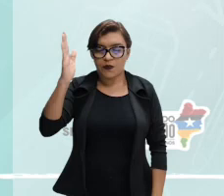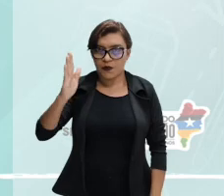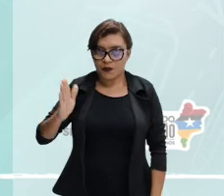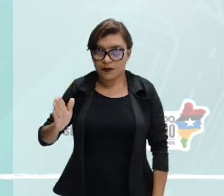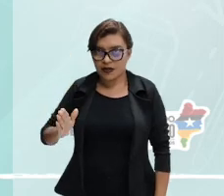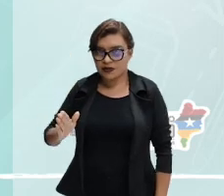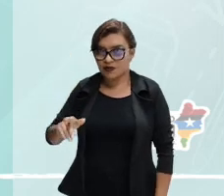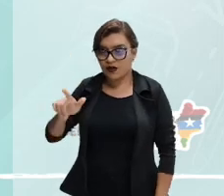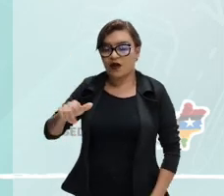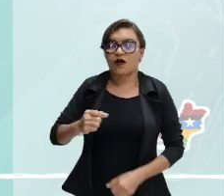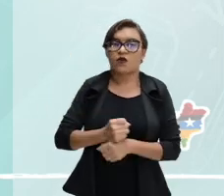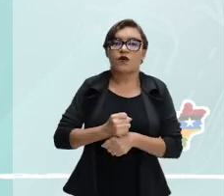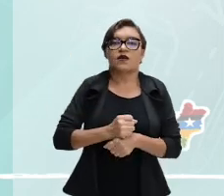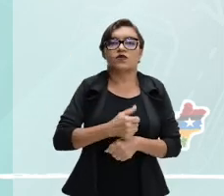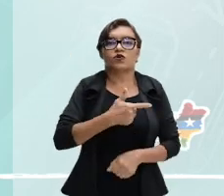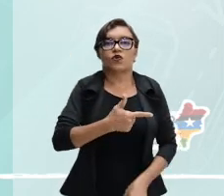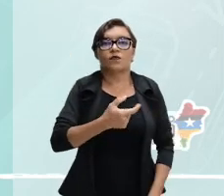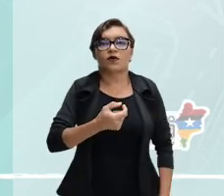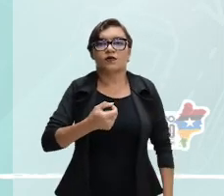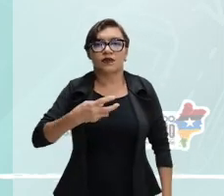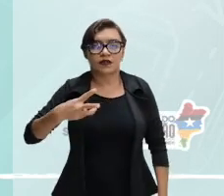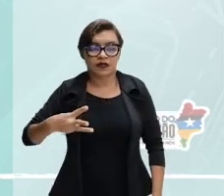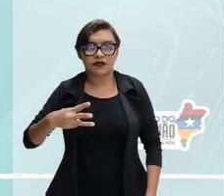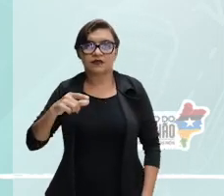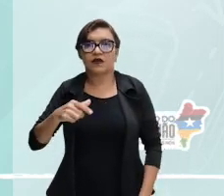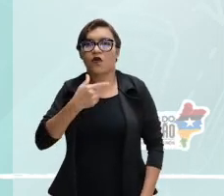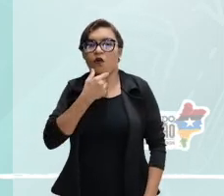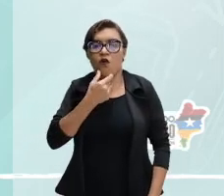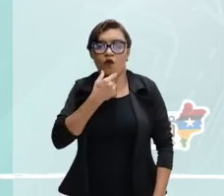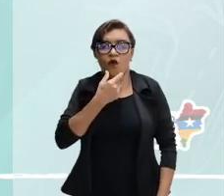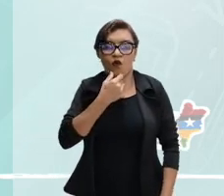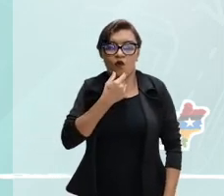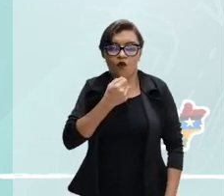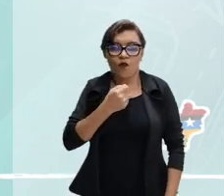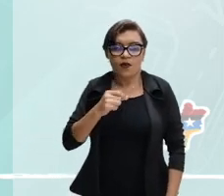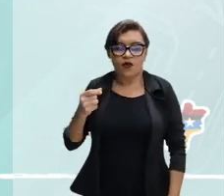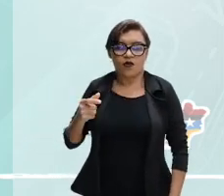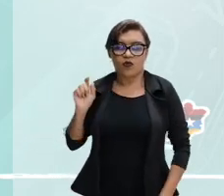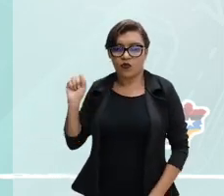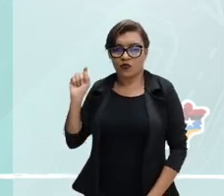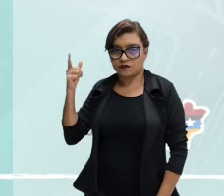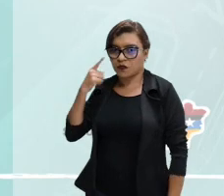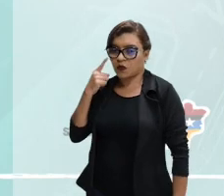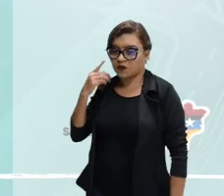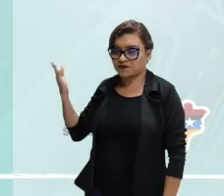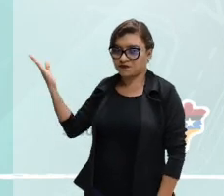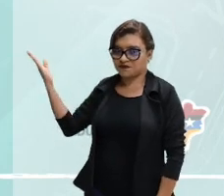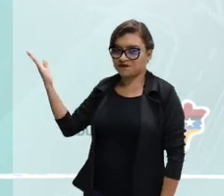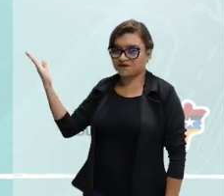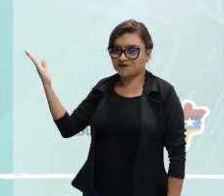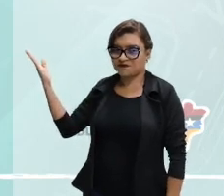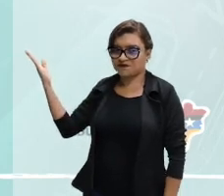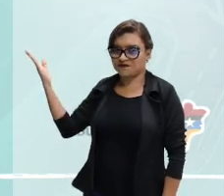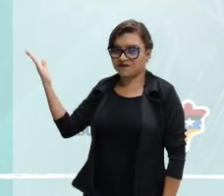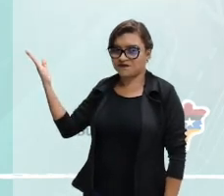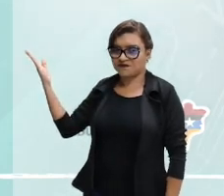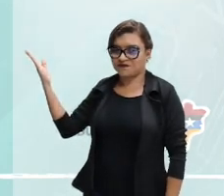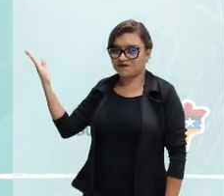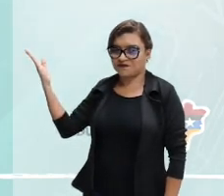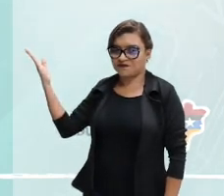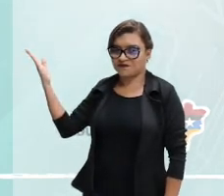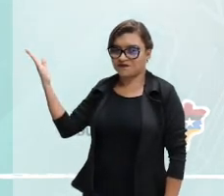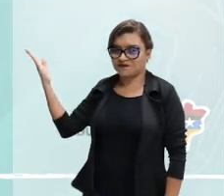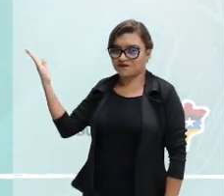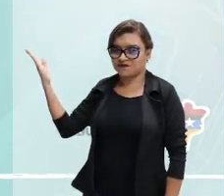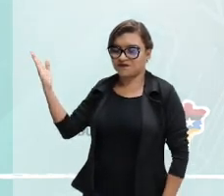2003, os homens, 9% dos homens eram obesos. Em 2019 foi o quê? Para 22. Olha o salto que deu, galera. De